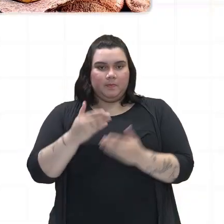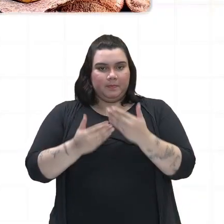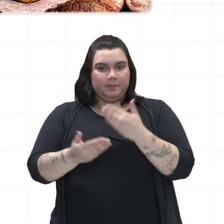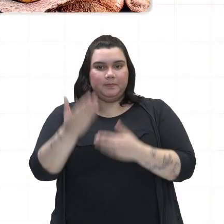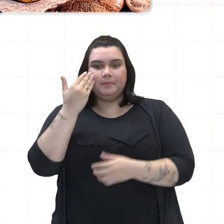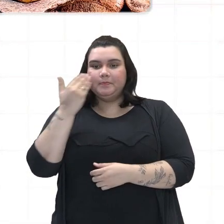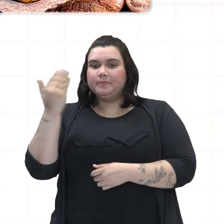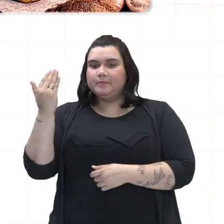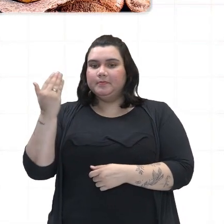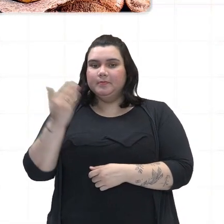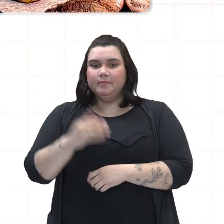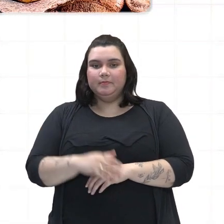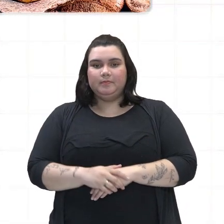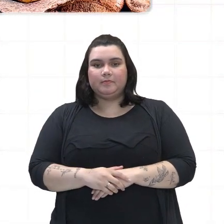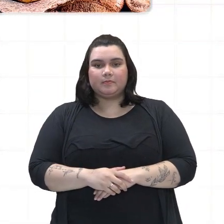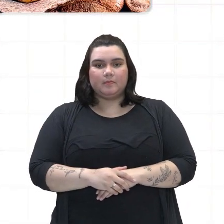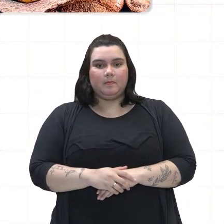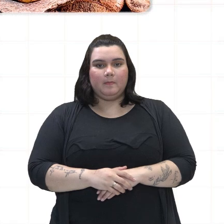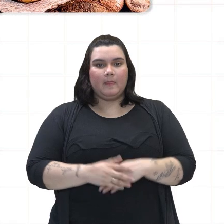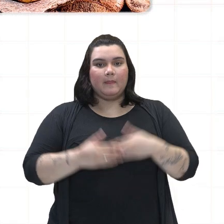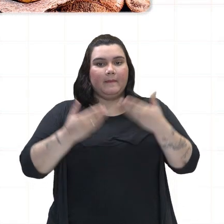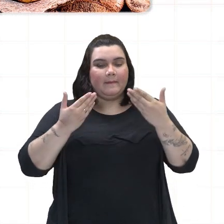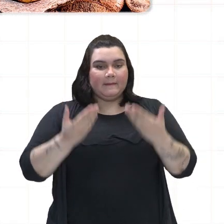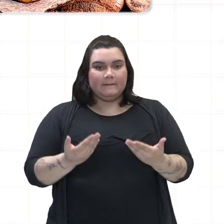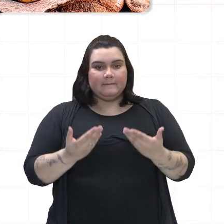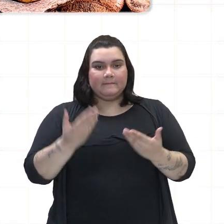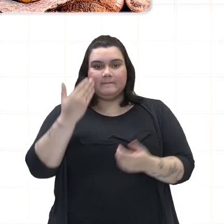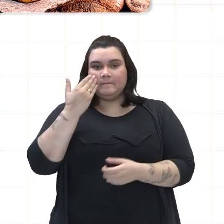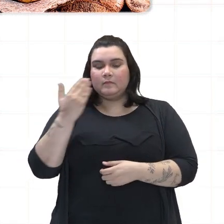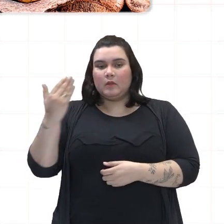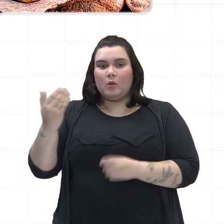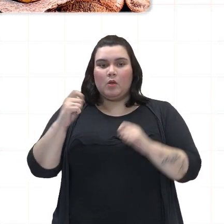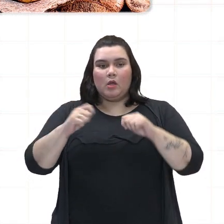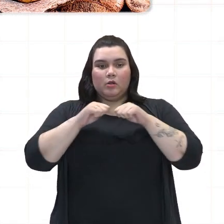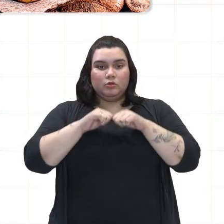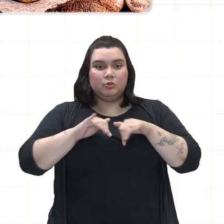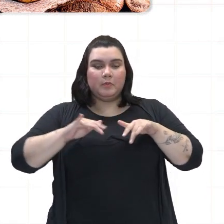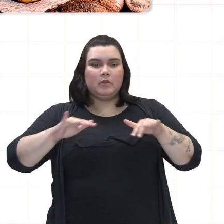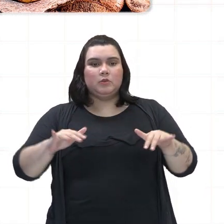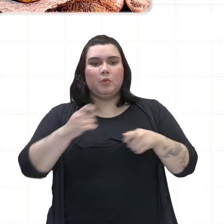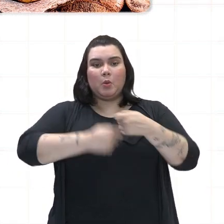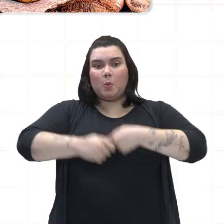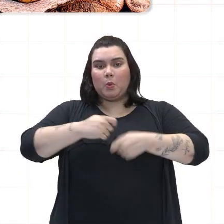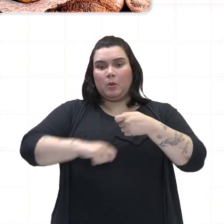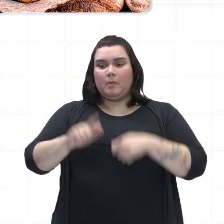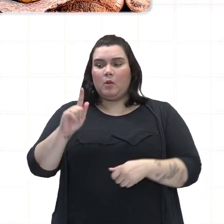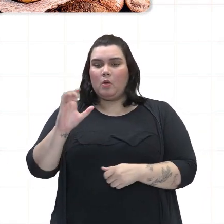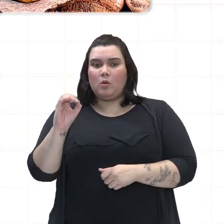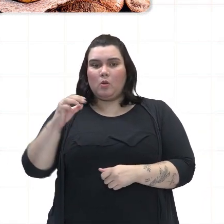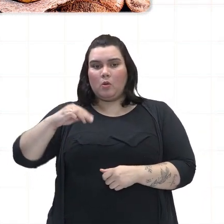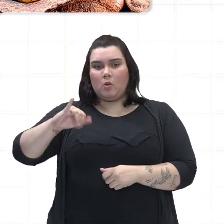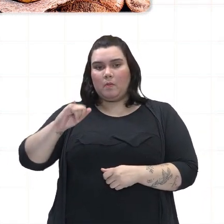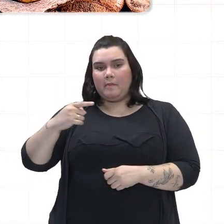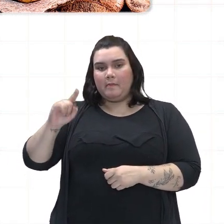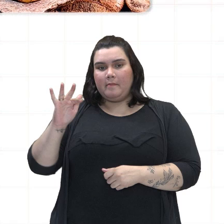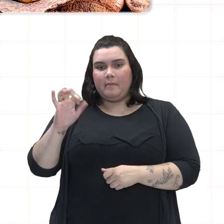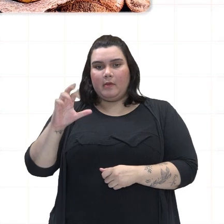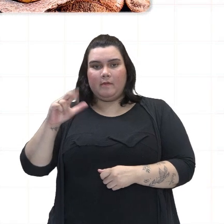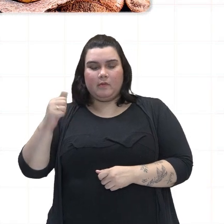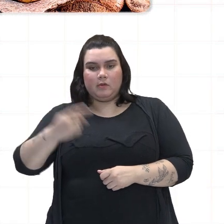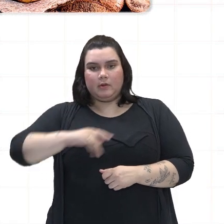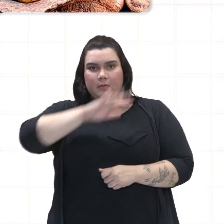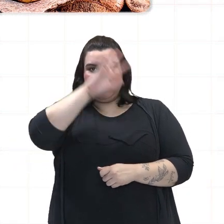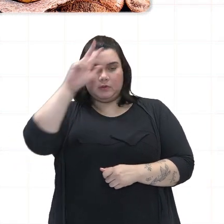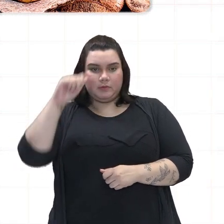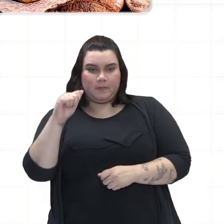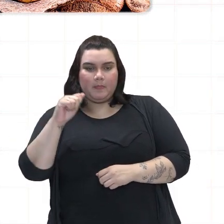pouco. A expansão da economia gomífera na Amazônia. A expansão da economia gomífera na Amazônia foi um